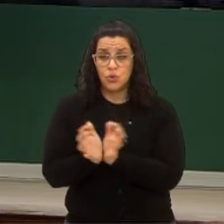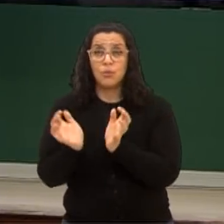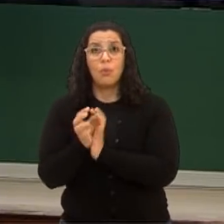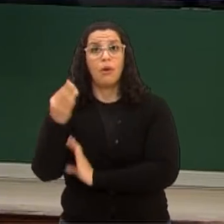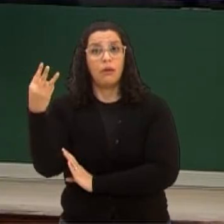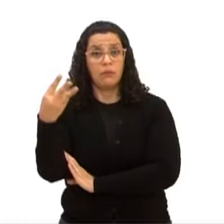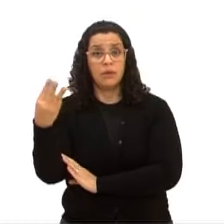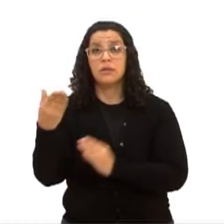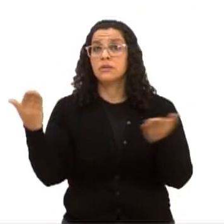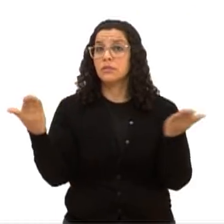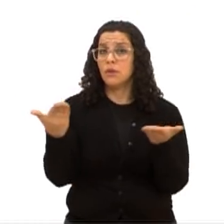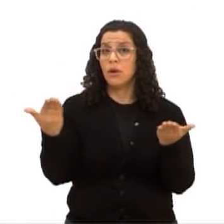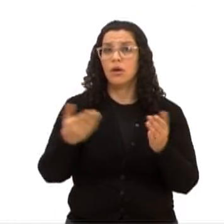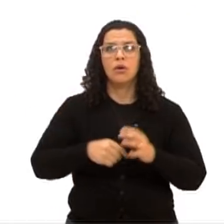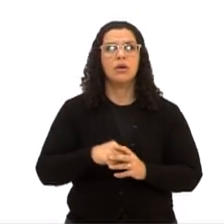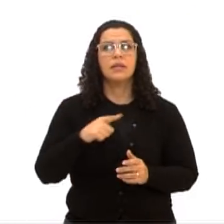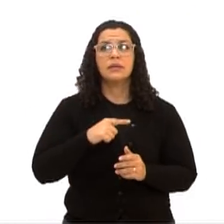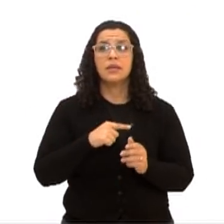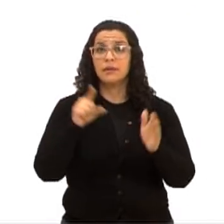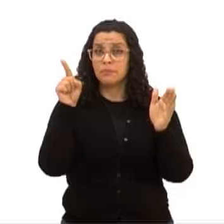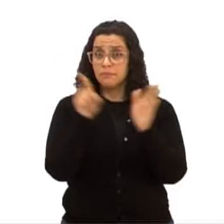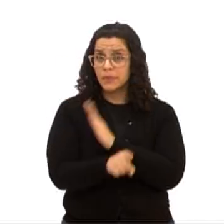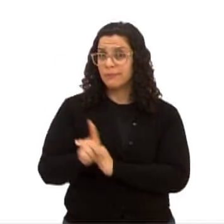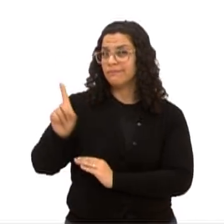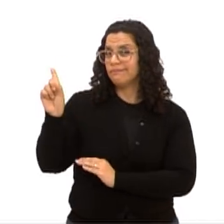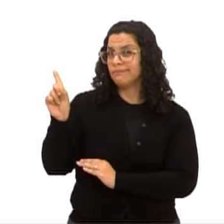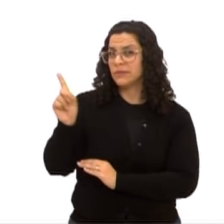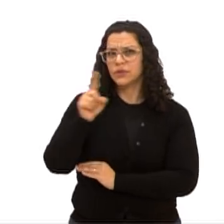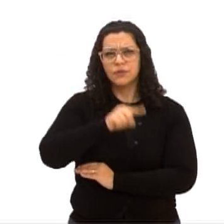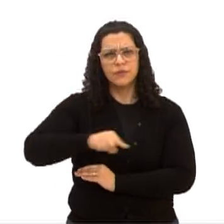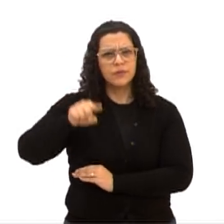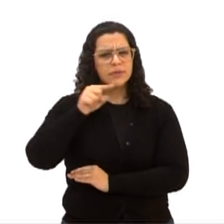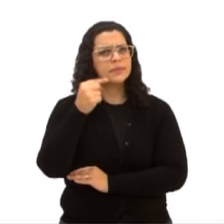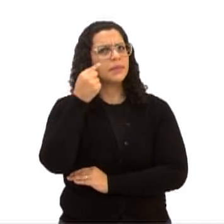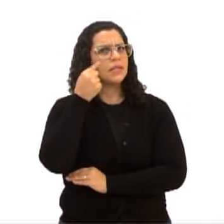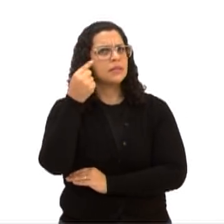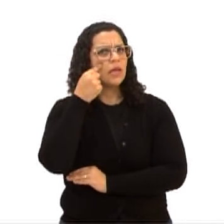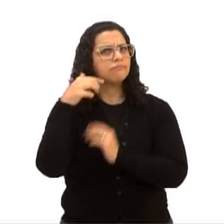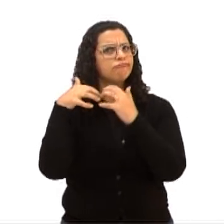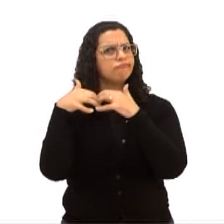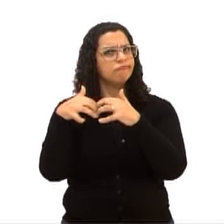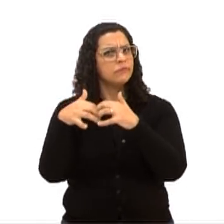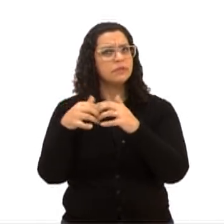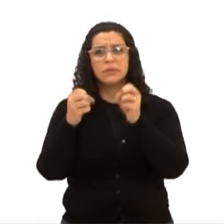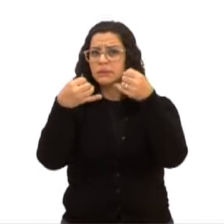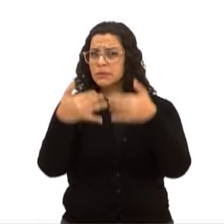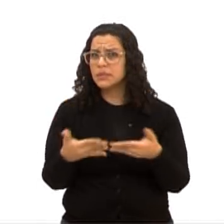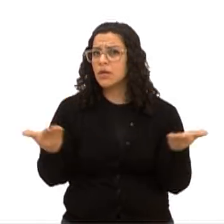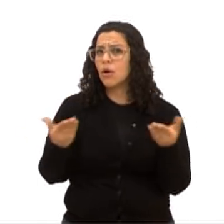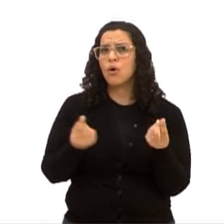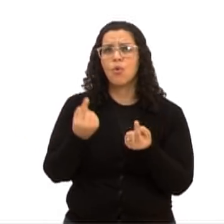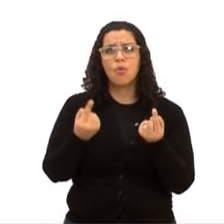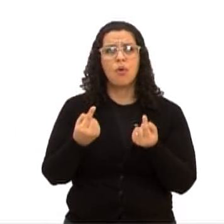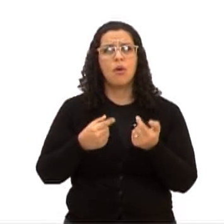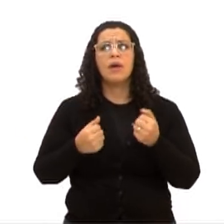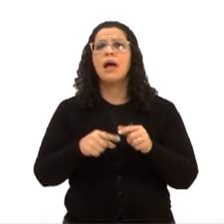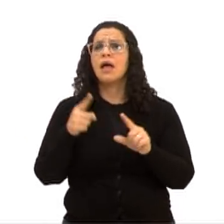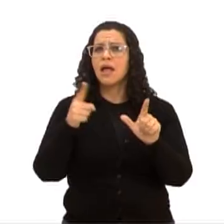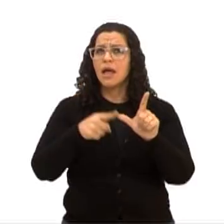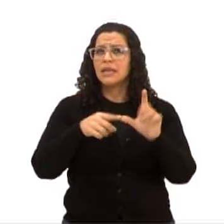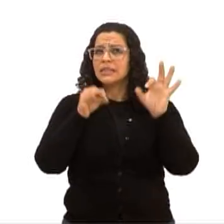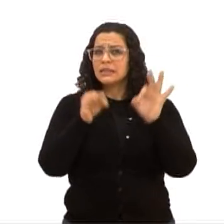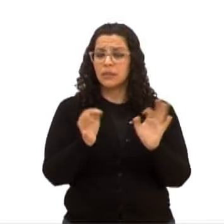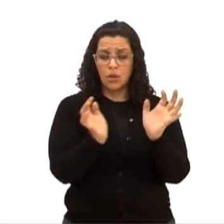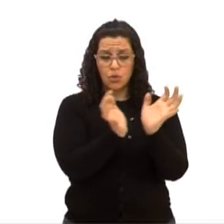Então, nesse primeiro exercício, eu gostaria que vocês pensassem e apontassem a alternativa que